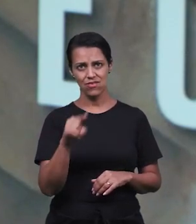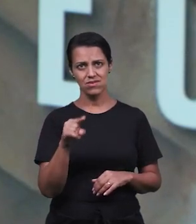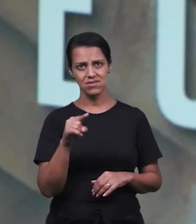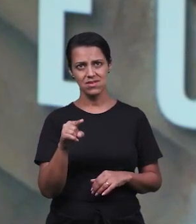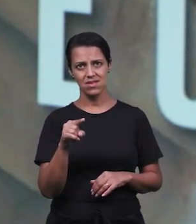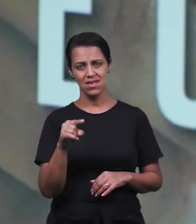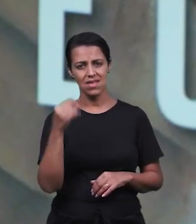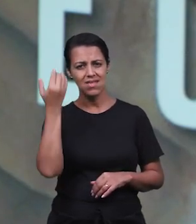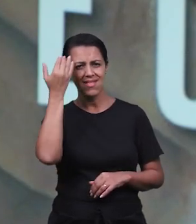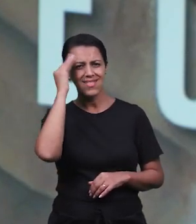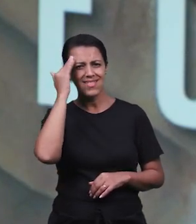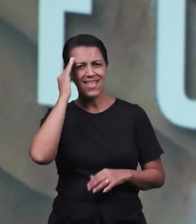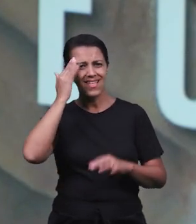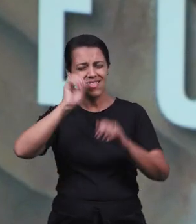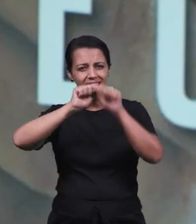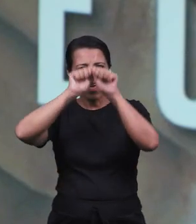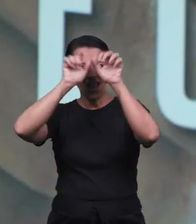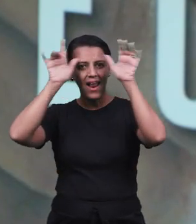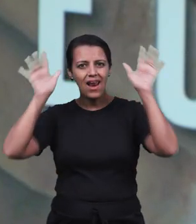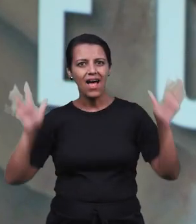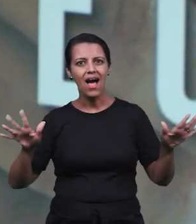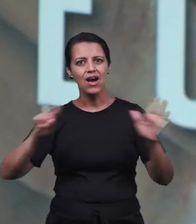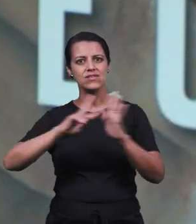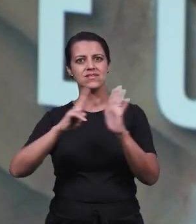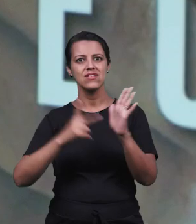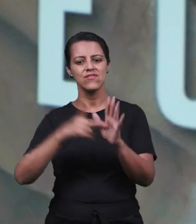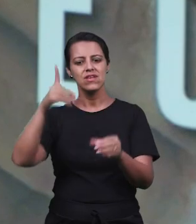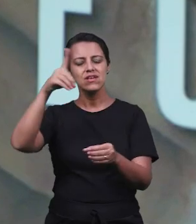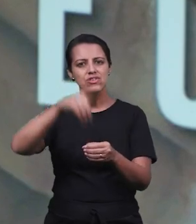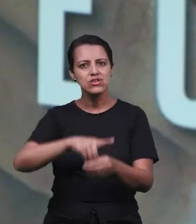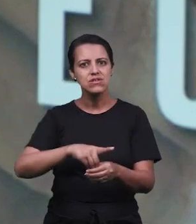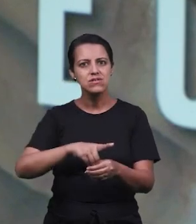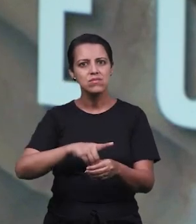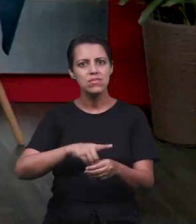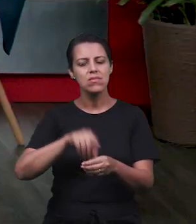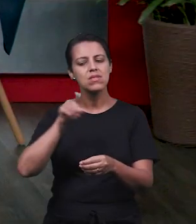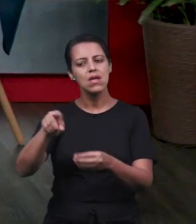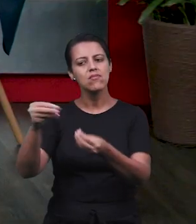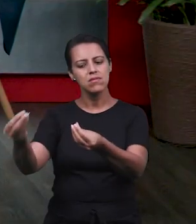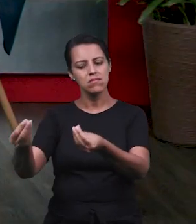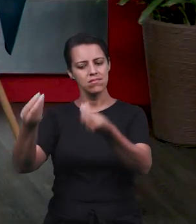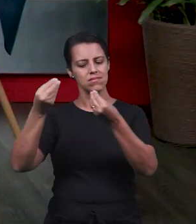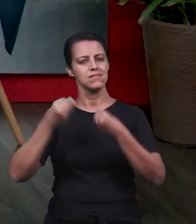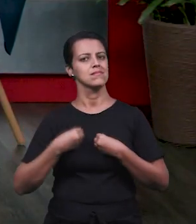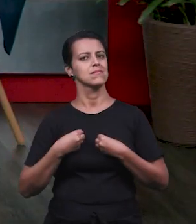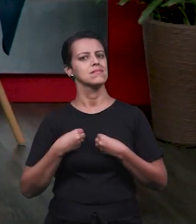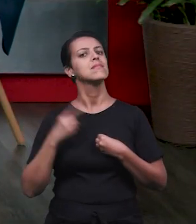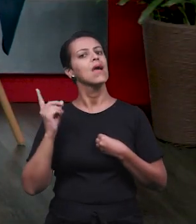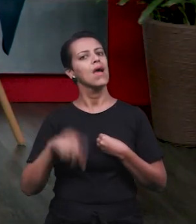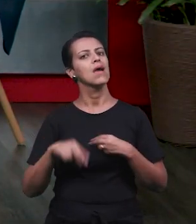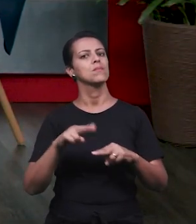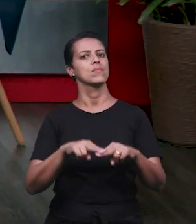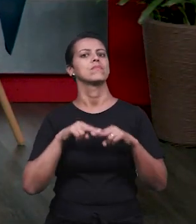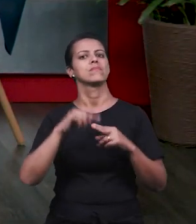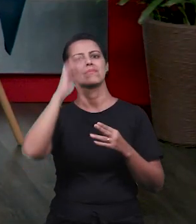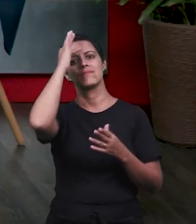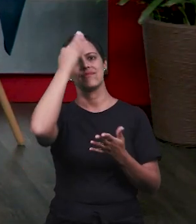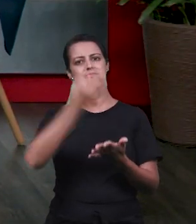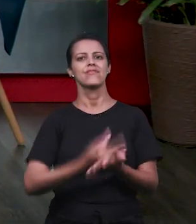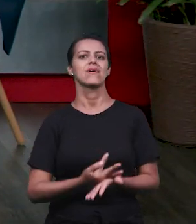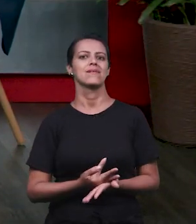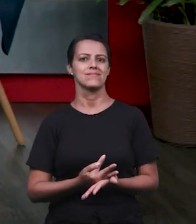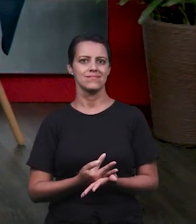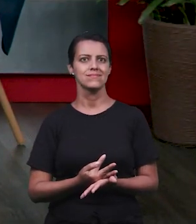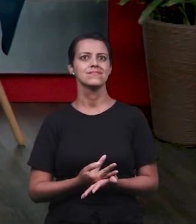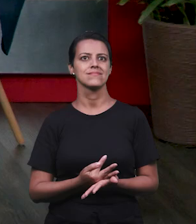bom entendimento do que significa o dízimo. Ou seja, por fé. Por fé. O que não é por fé é pecado. É